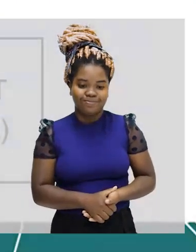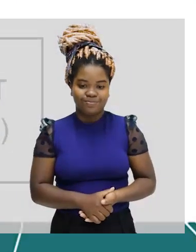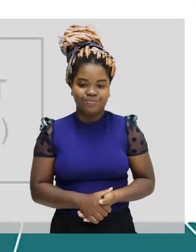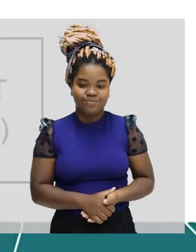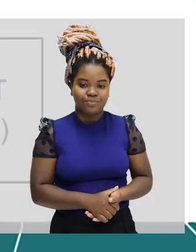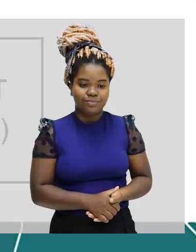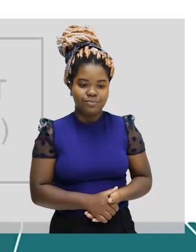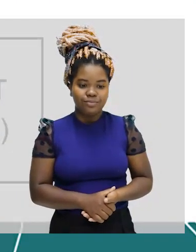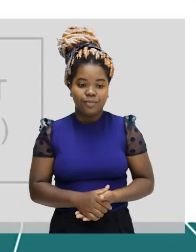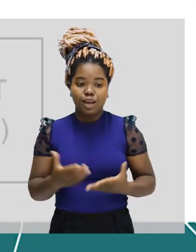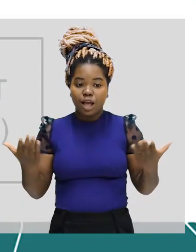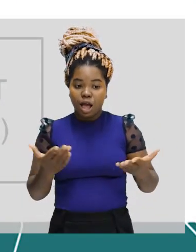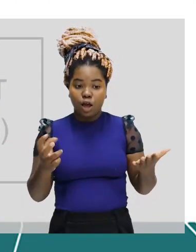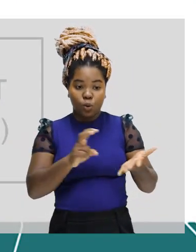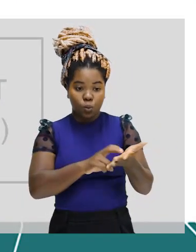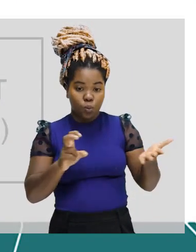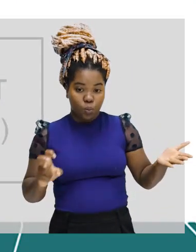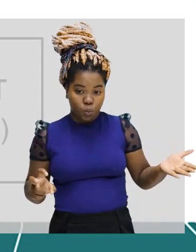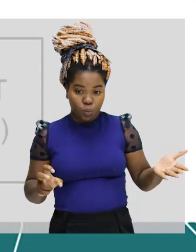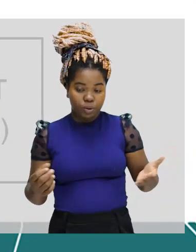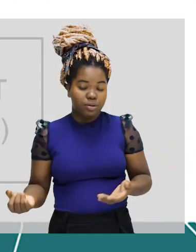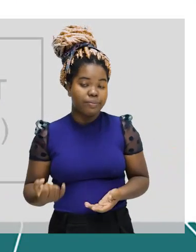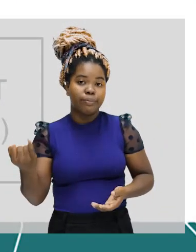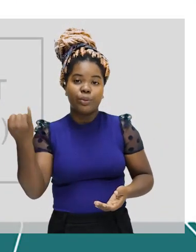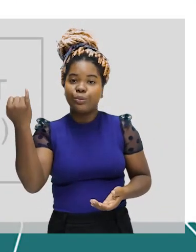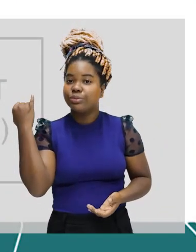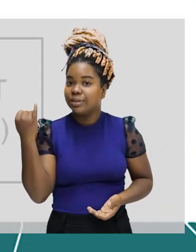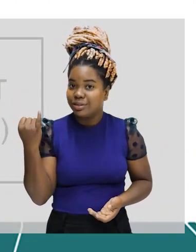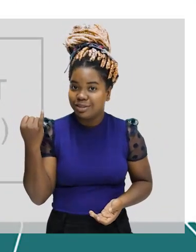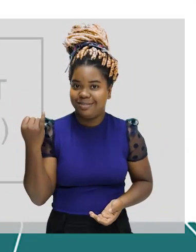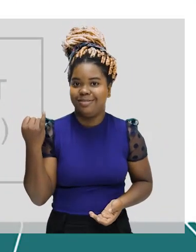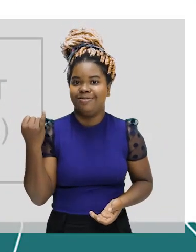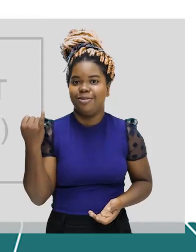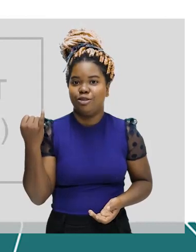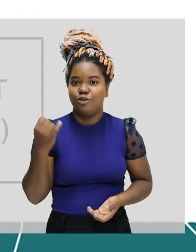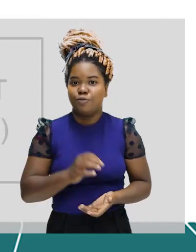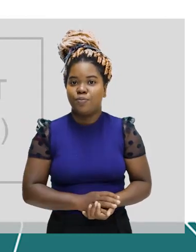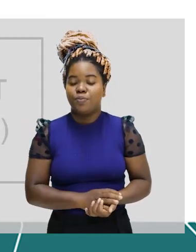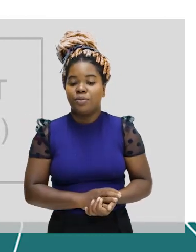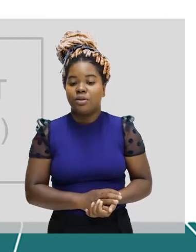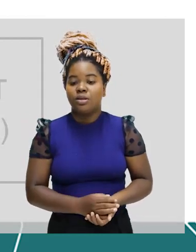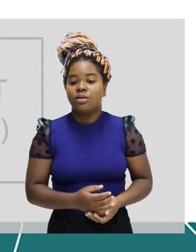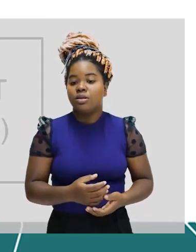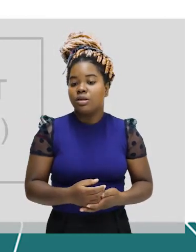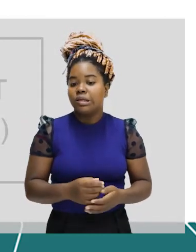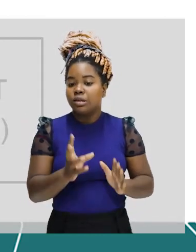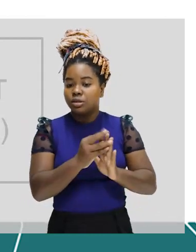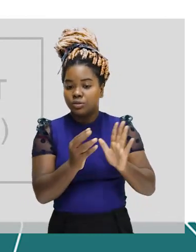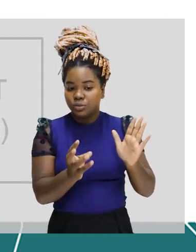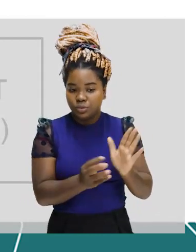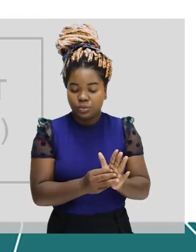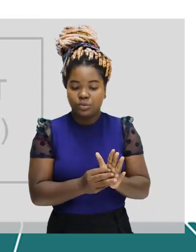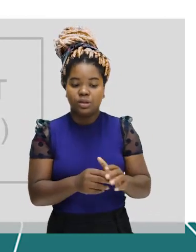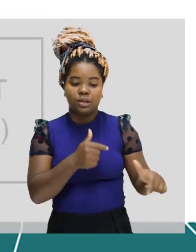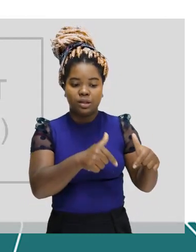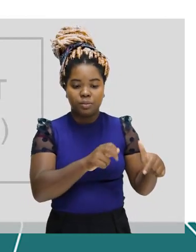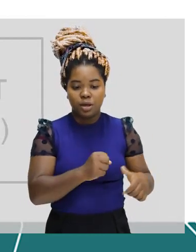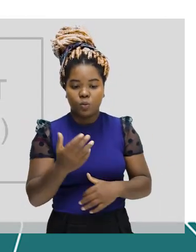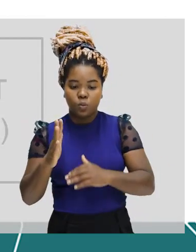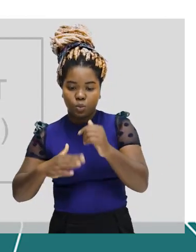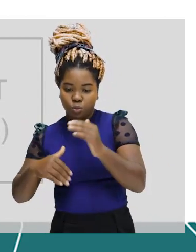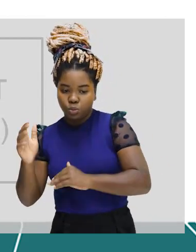lá. Falando agora de um vocabulário essencial para esse assunto que nós estamos discutindo hoje, que é trabalho ou